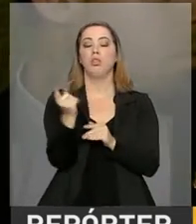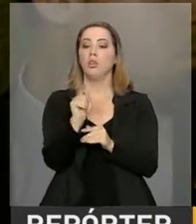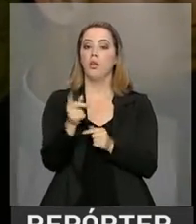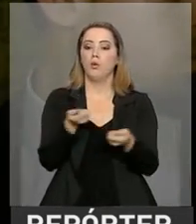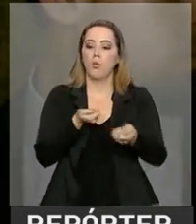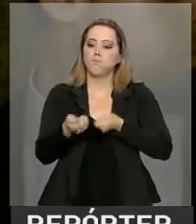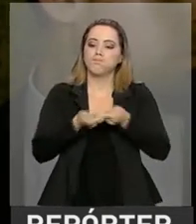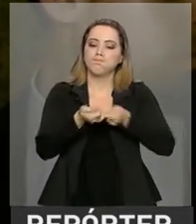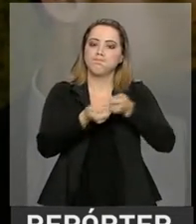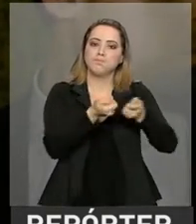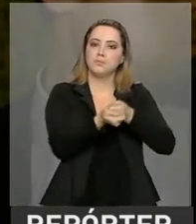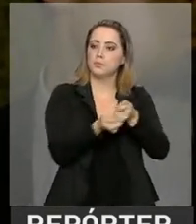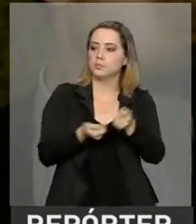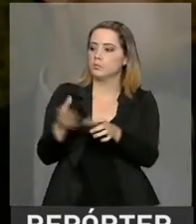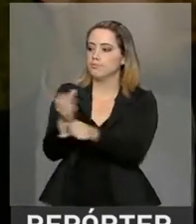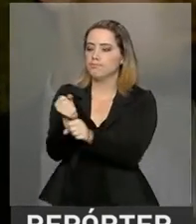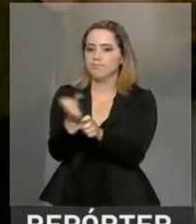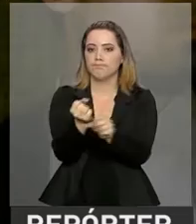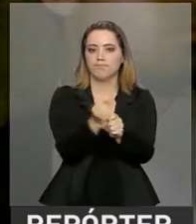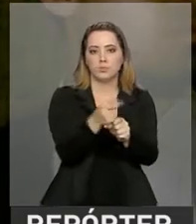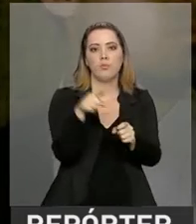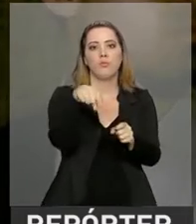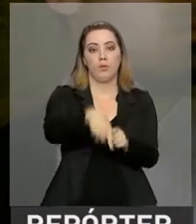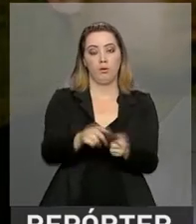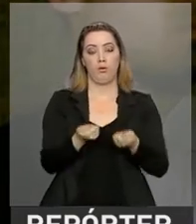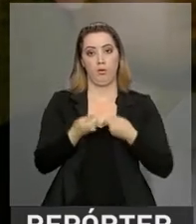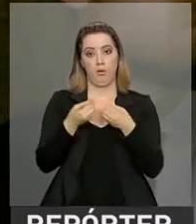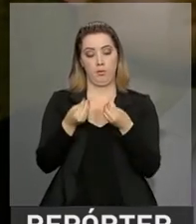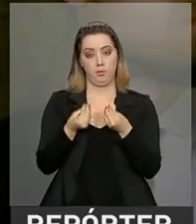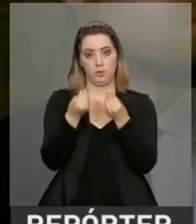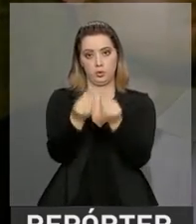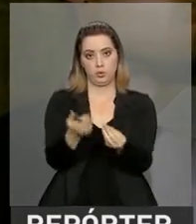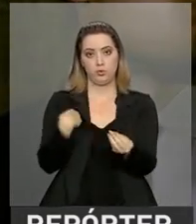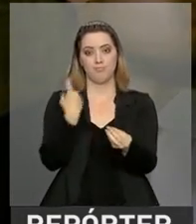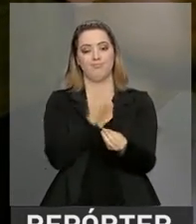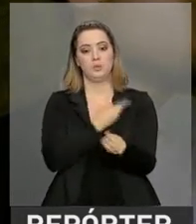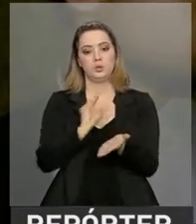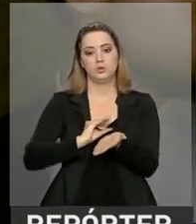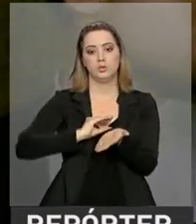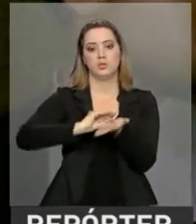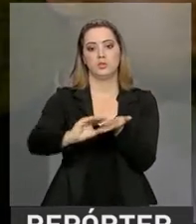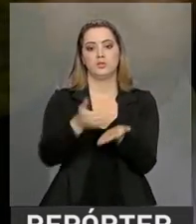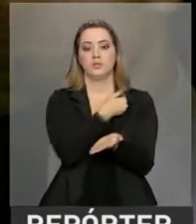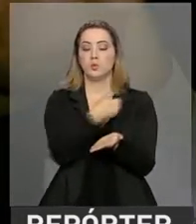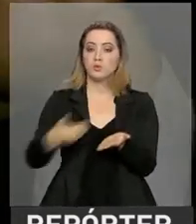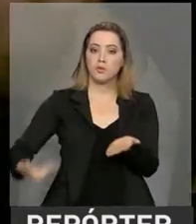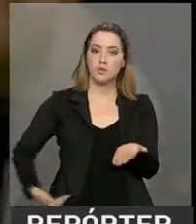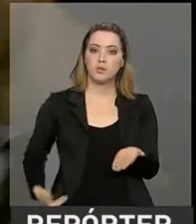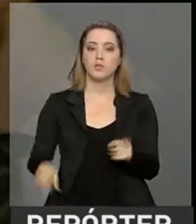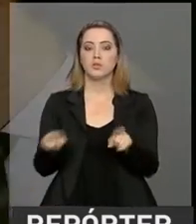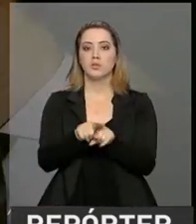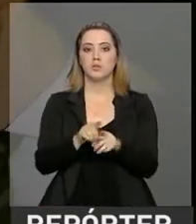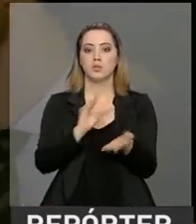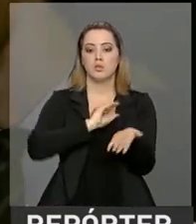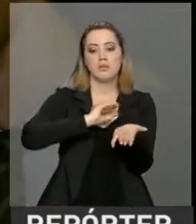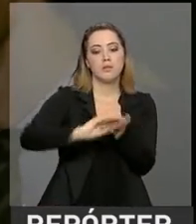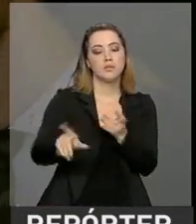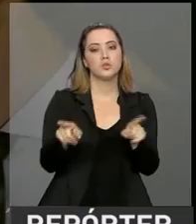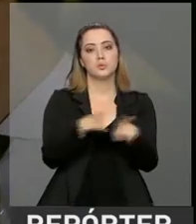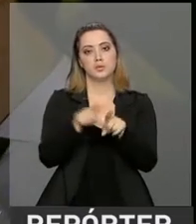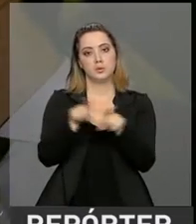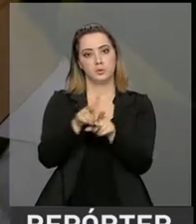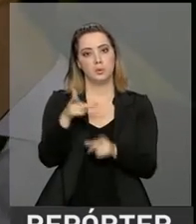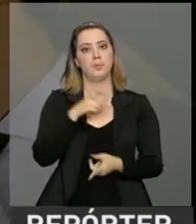que o reequilíbrio das contas é a garantia que nós teremos de investimentos no setor público, mas também no setor privado. Nós não podemos